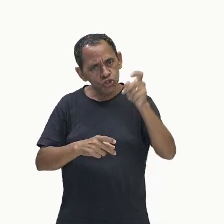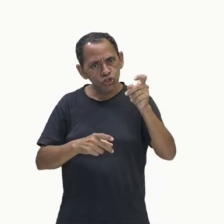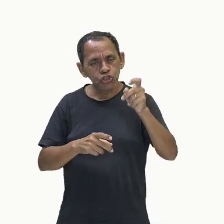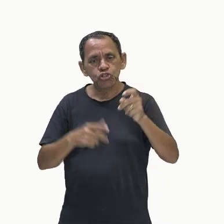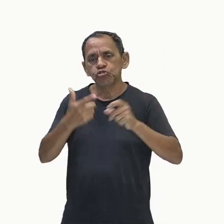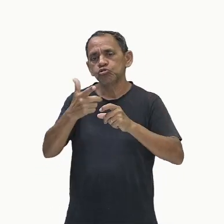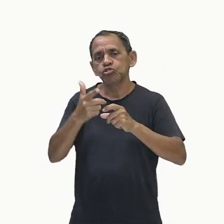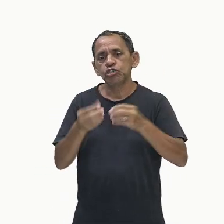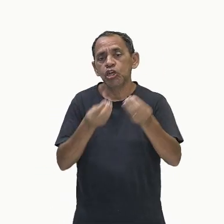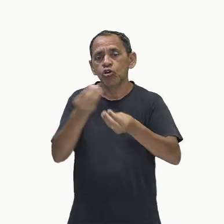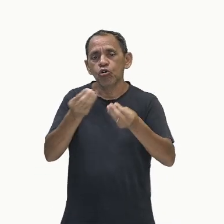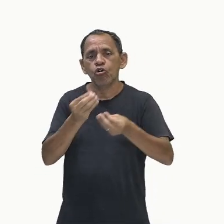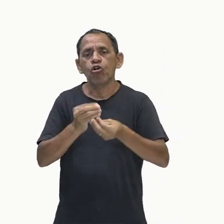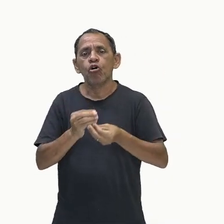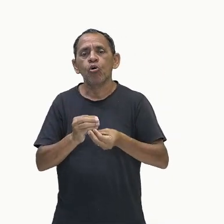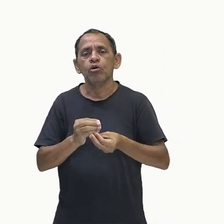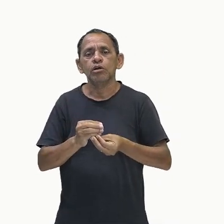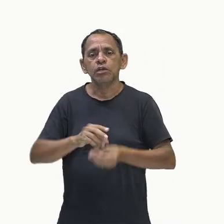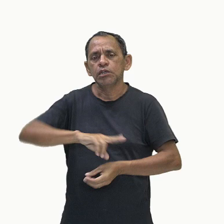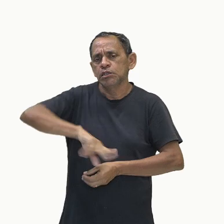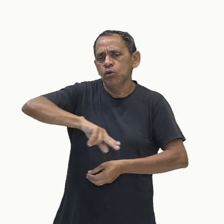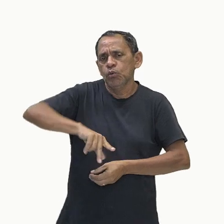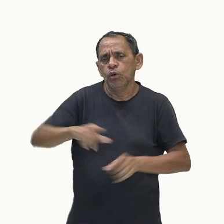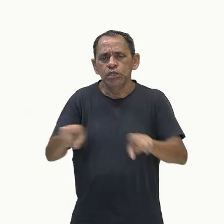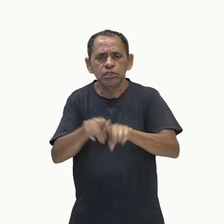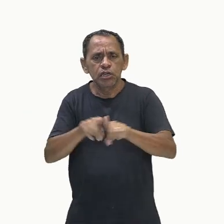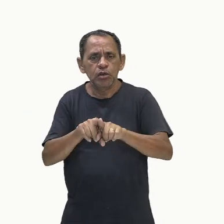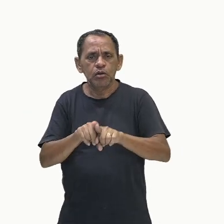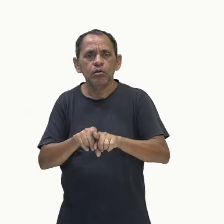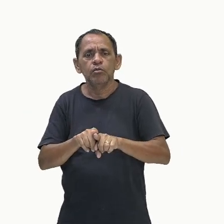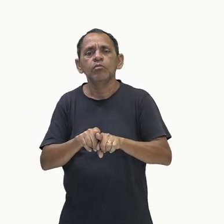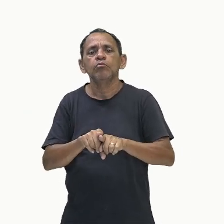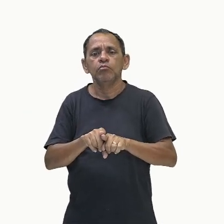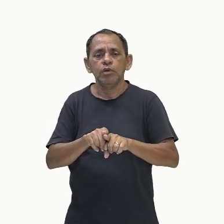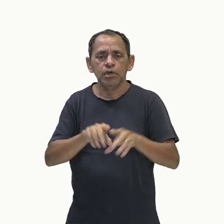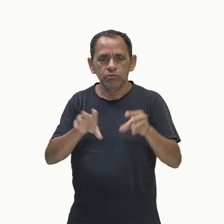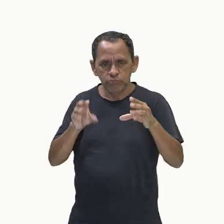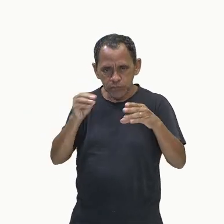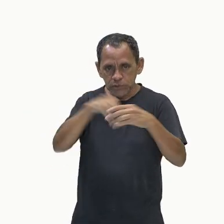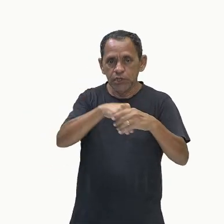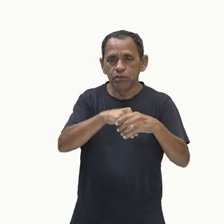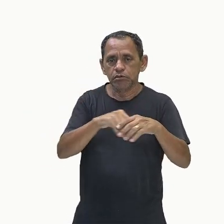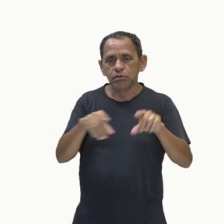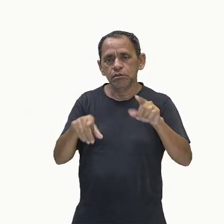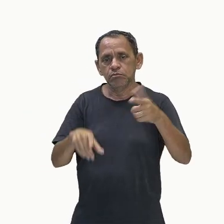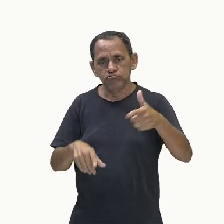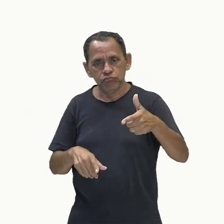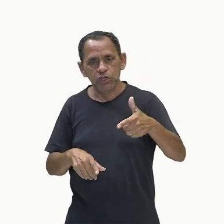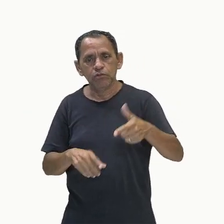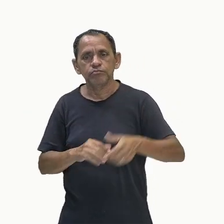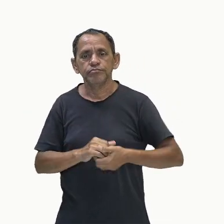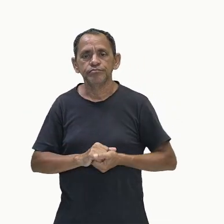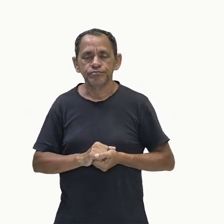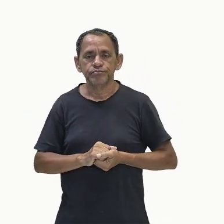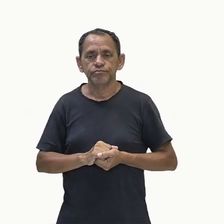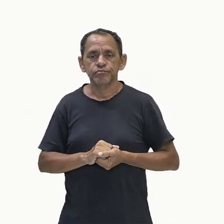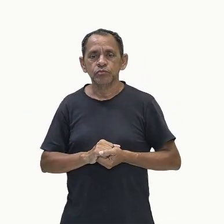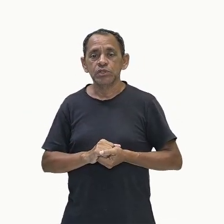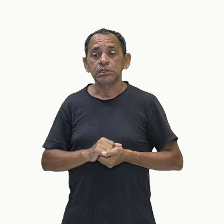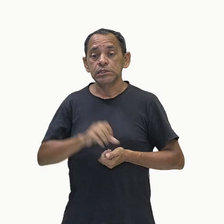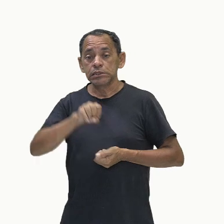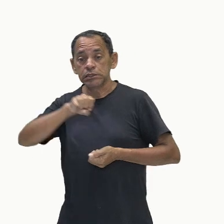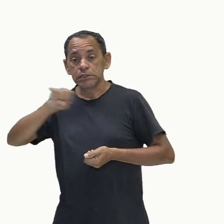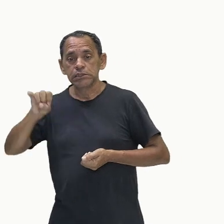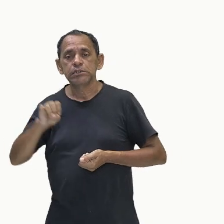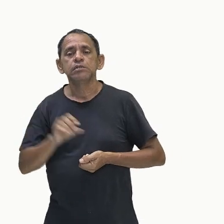nem é portadora. Quando ela for um indivíduo heterozigoto para essa condição,